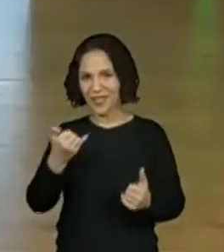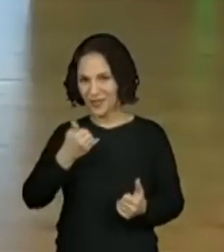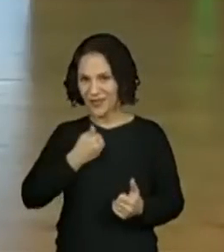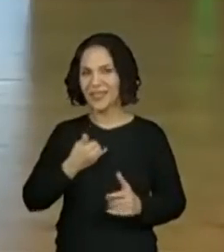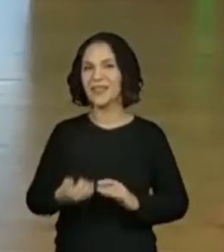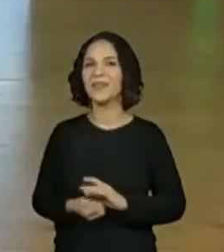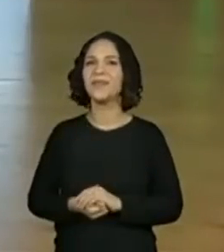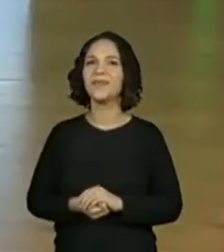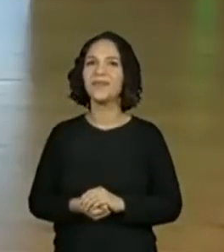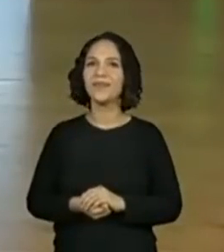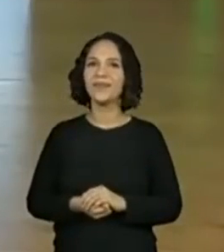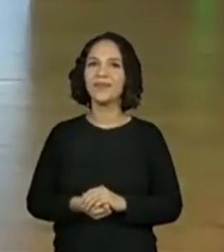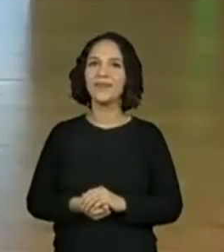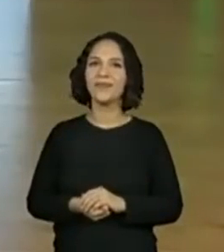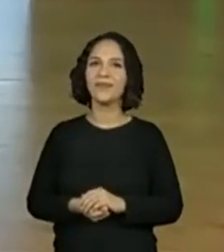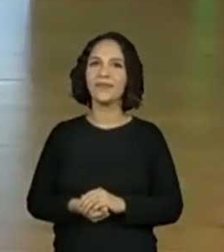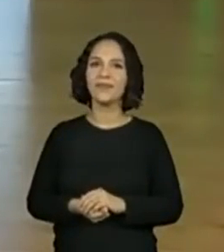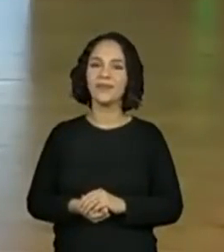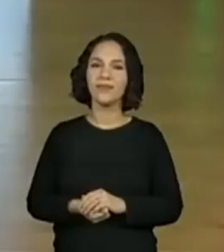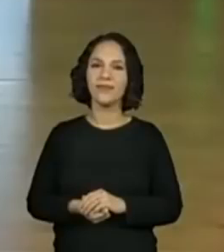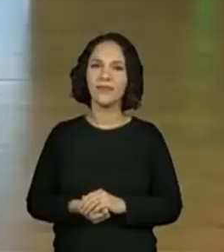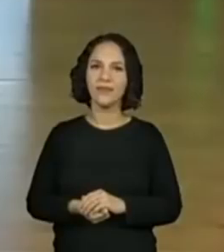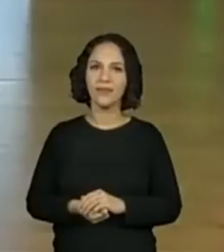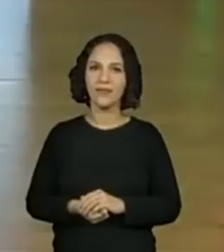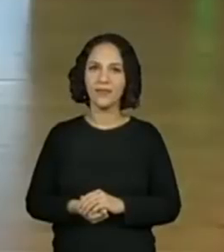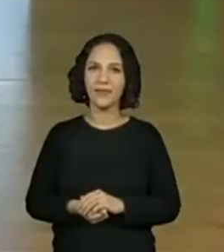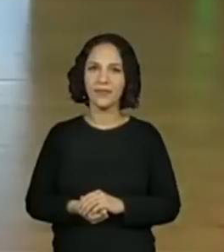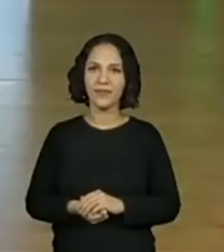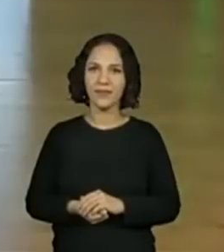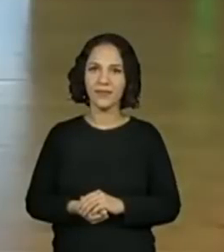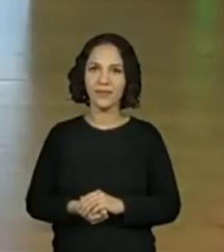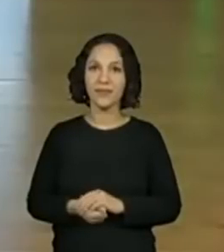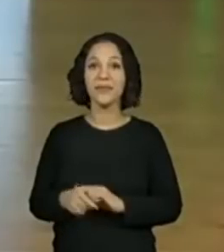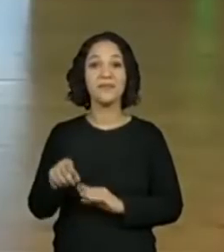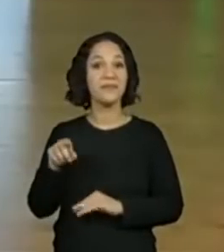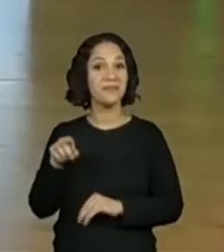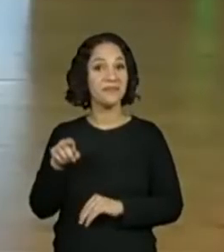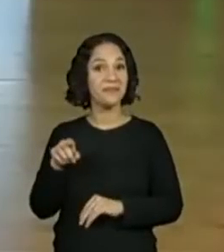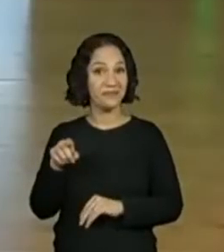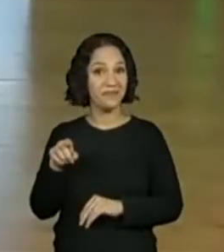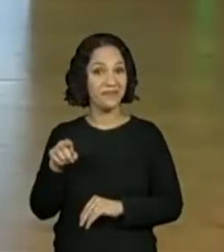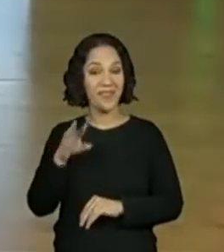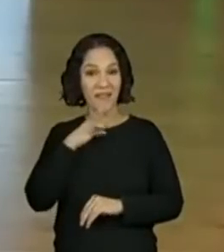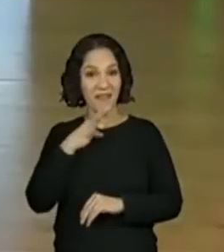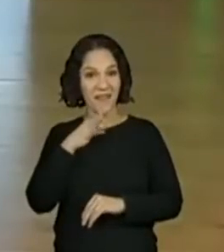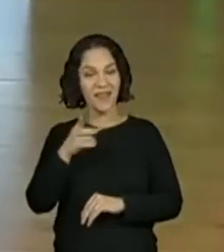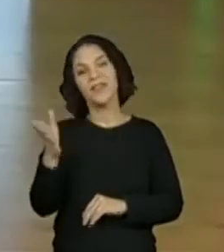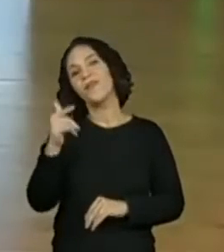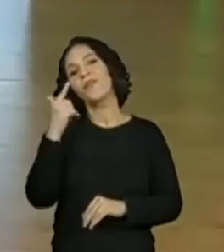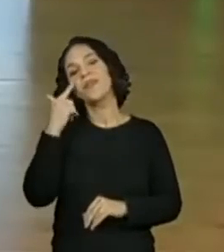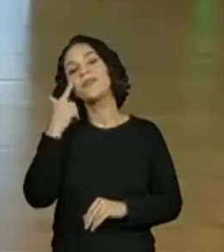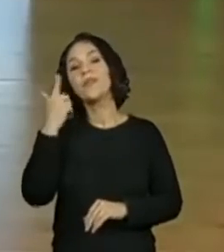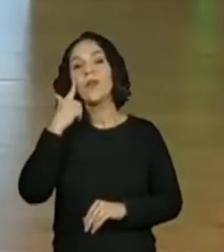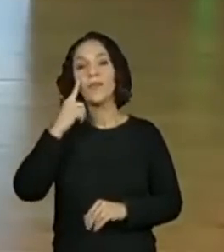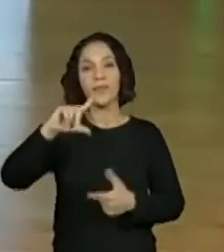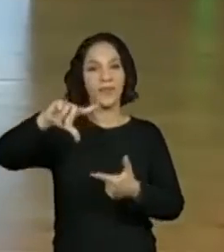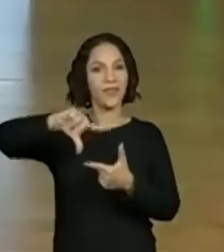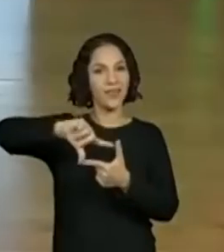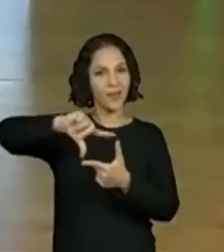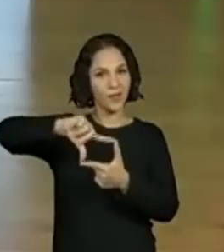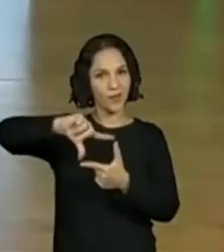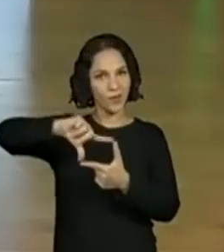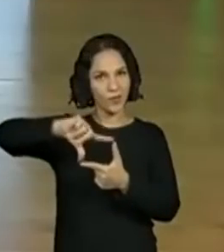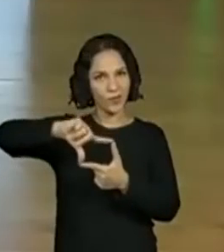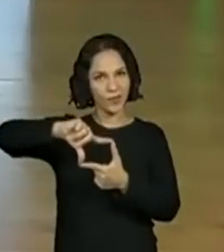jogo parecido. Isso. Né? Eles devem saber até brincar. Então, olha lá, o retângulo de novo. Temos